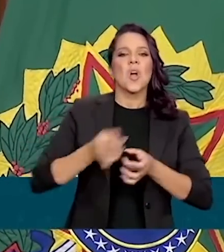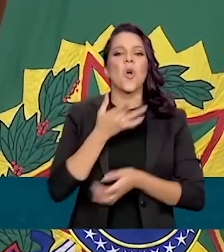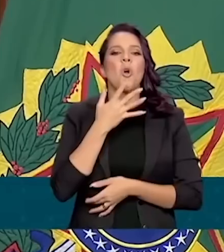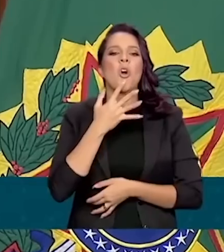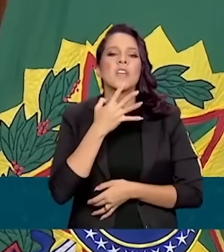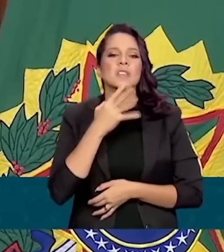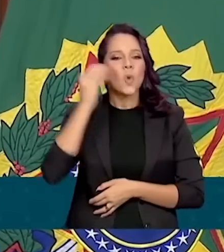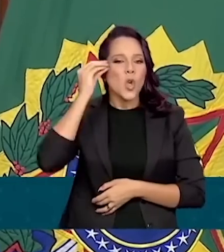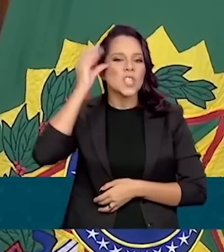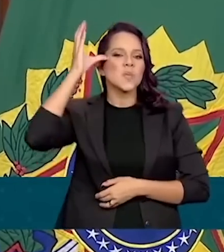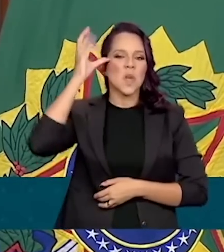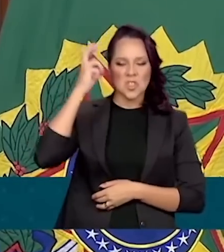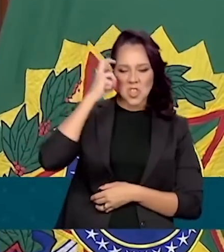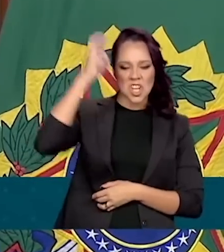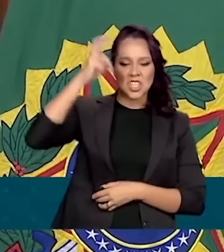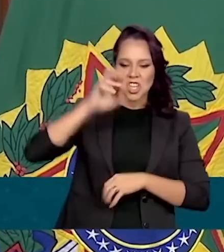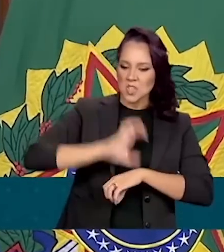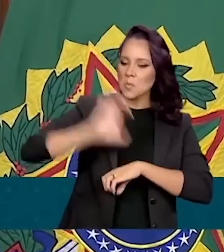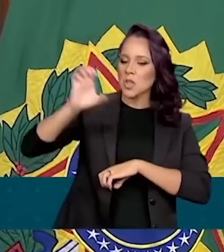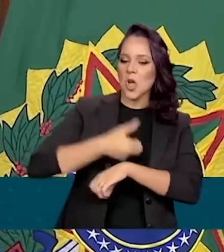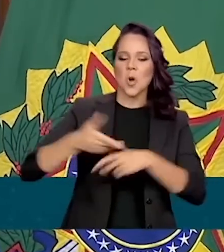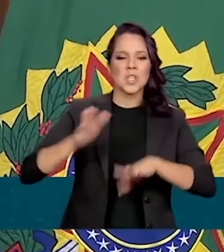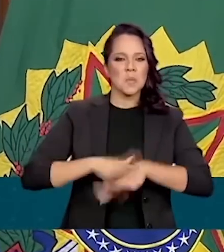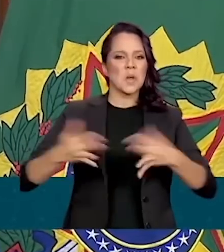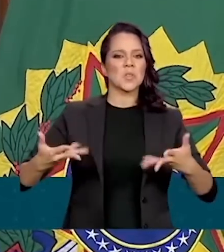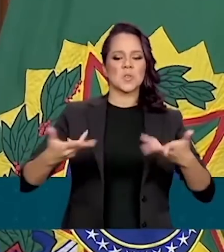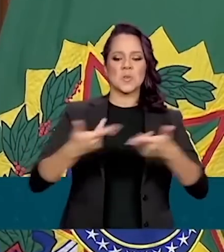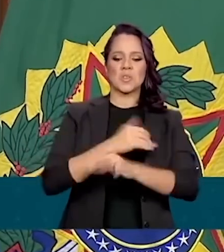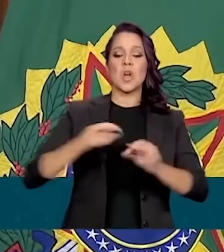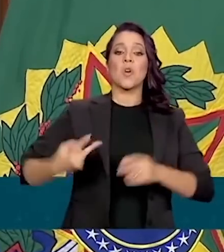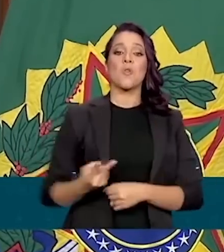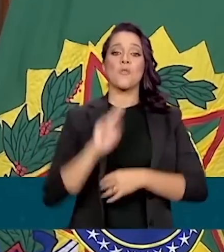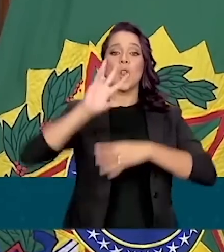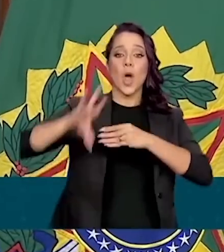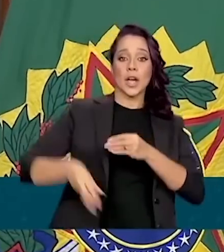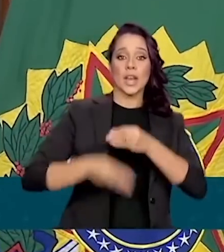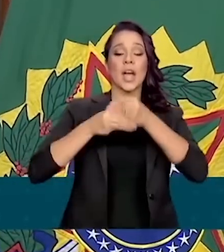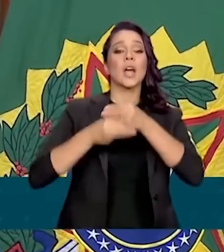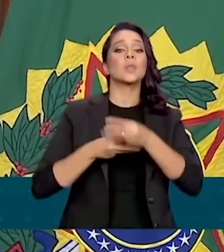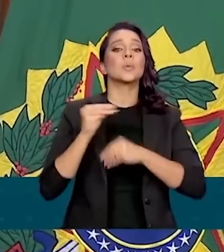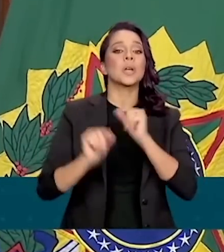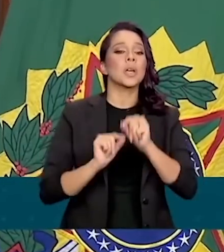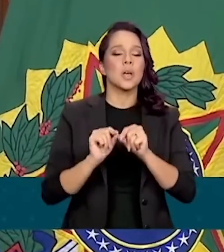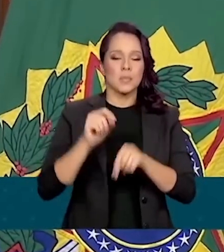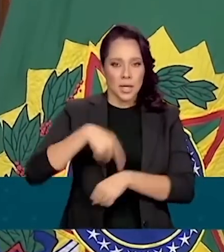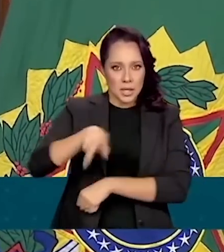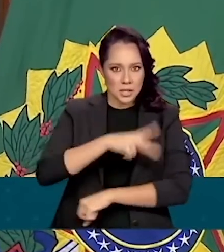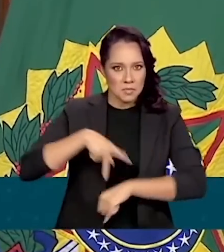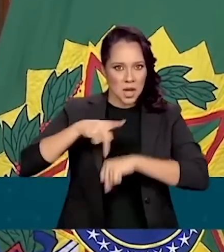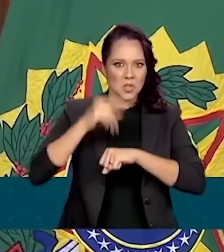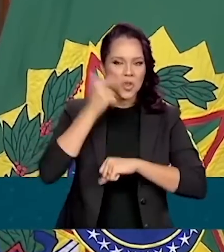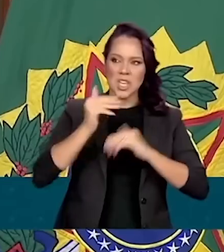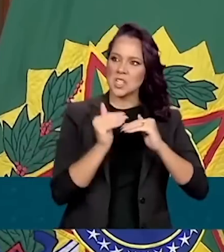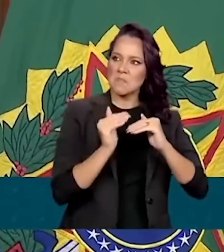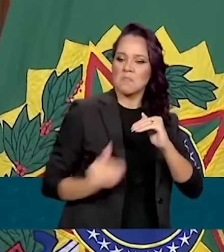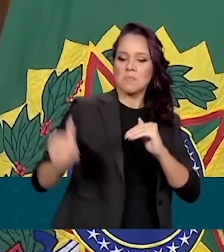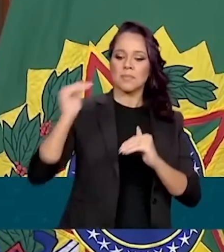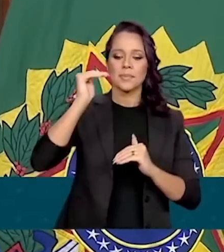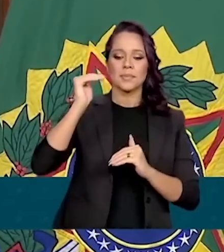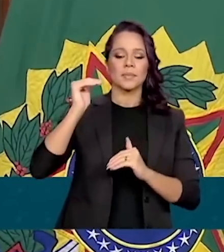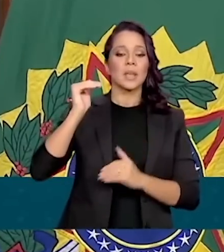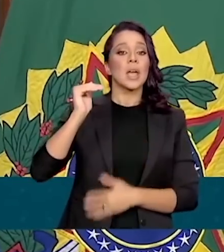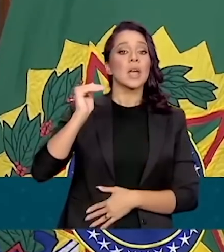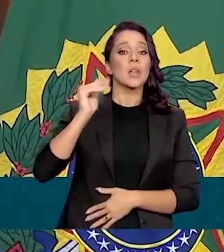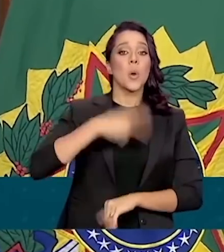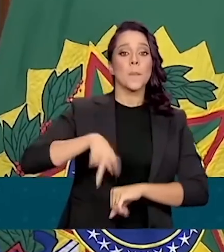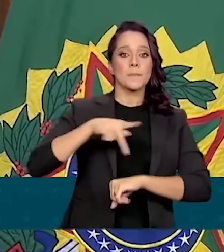exportar inteligência, importar coisa mais sofisticada com valor agregado para que esse país dê um salto, deixe de